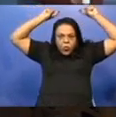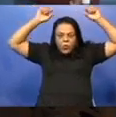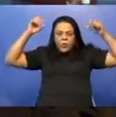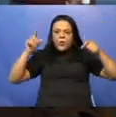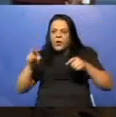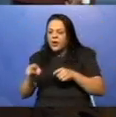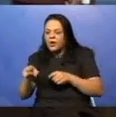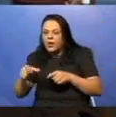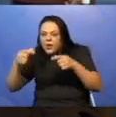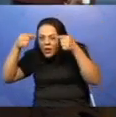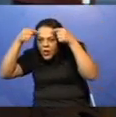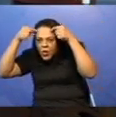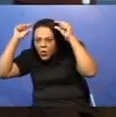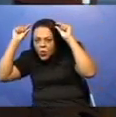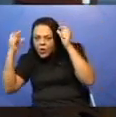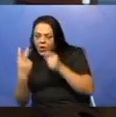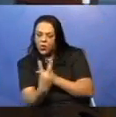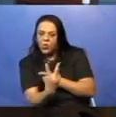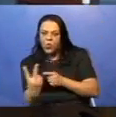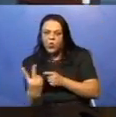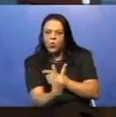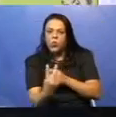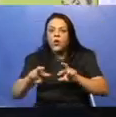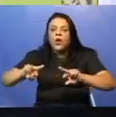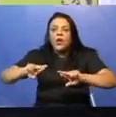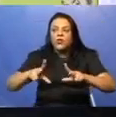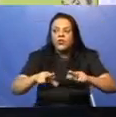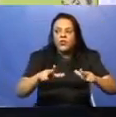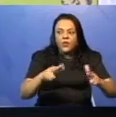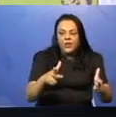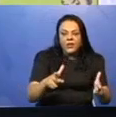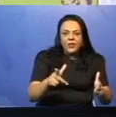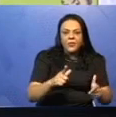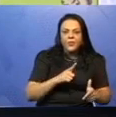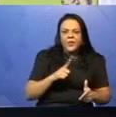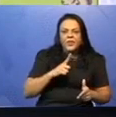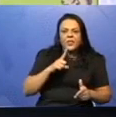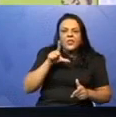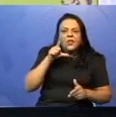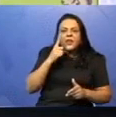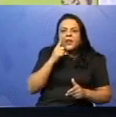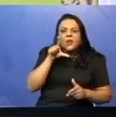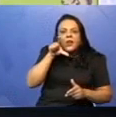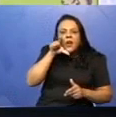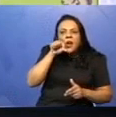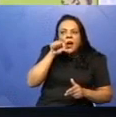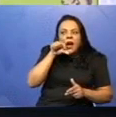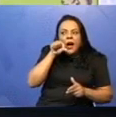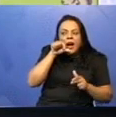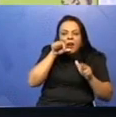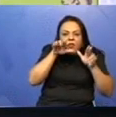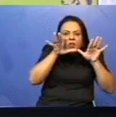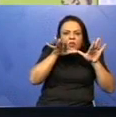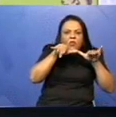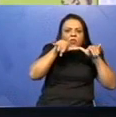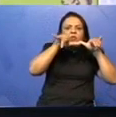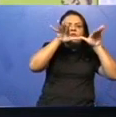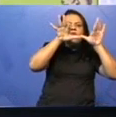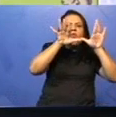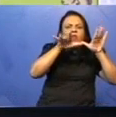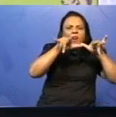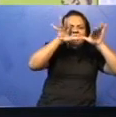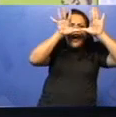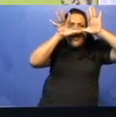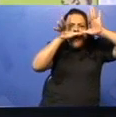Nós temos uma ave de rapina, águia, falcão. Quem que vai sobreviver, conseguir fugir dessa ave de rapina com